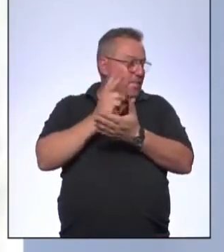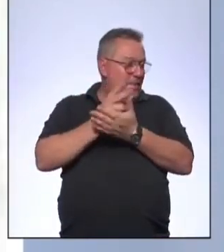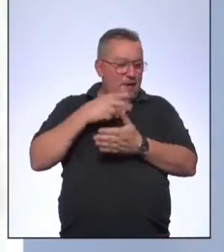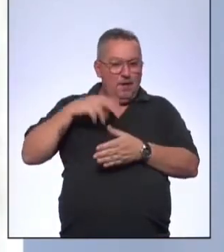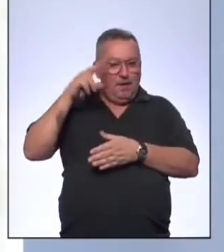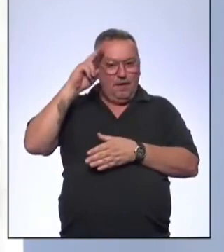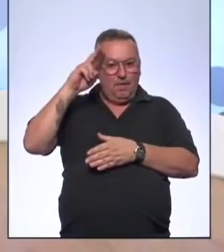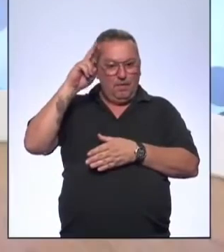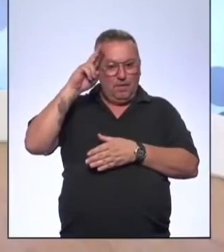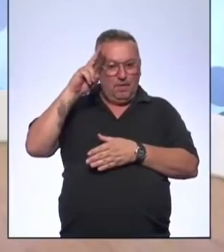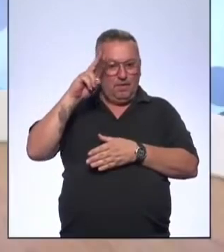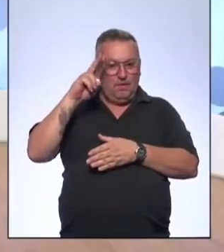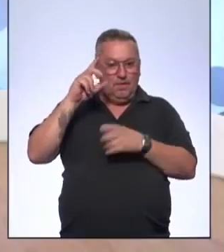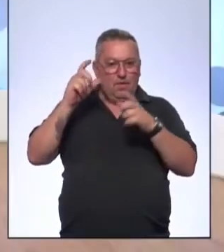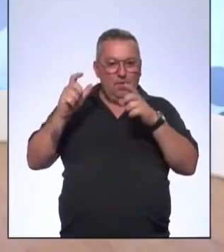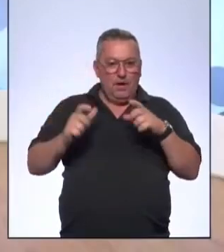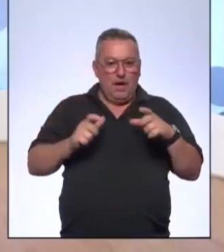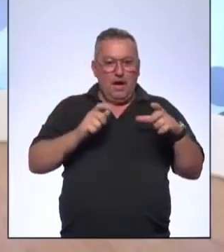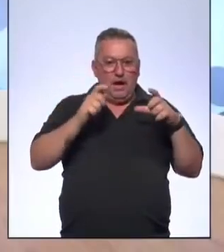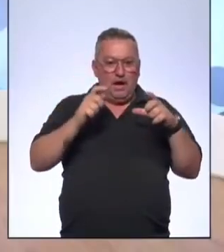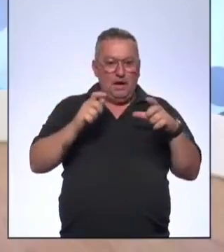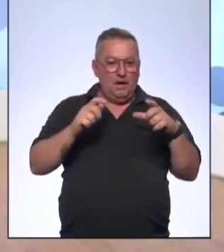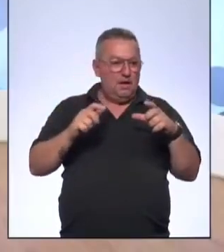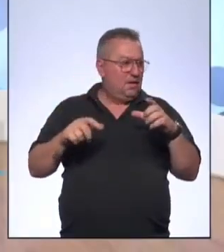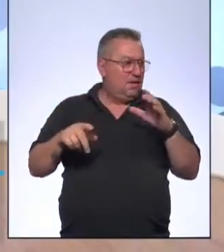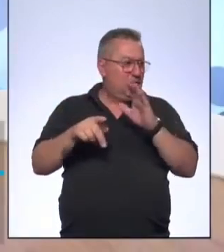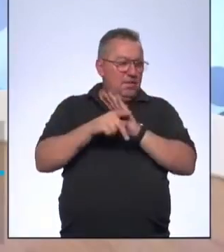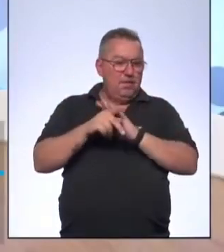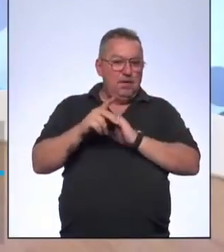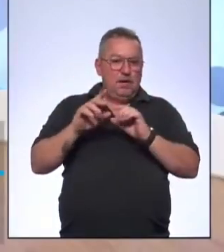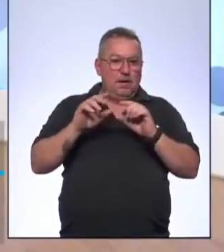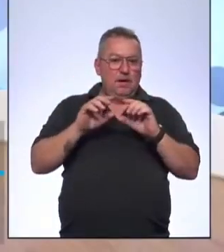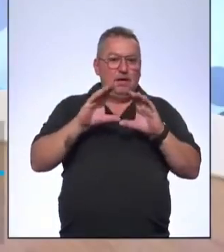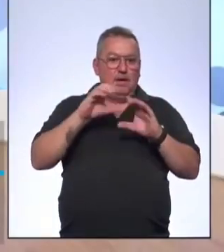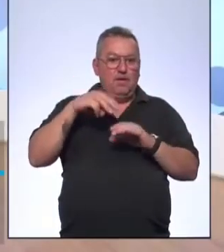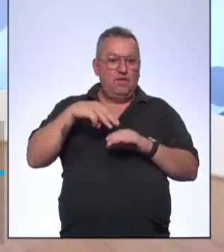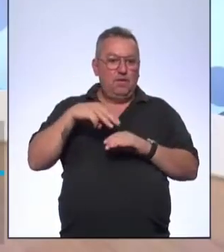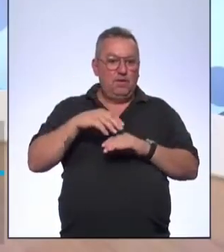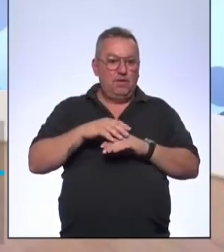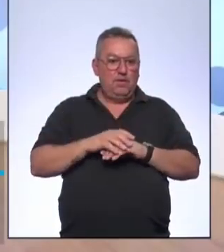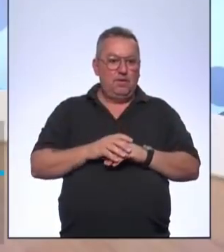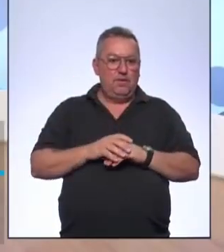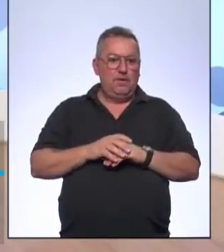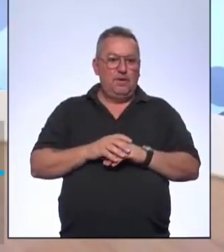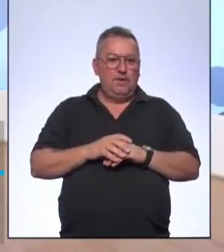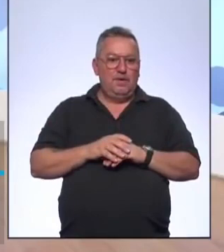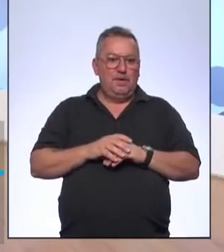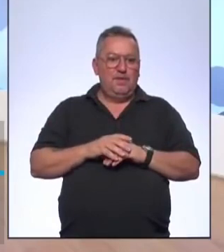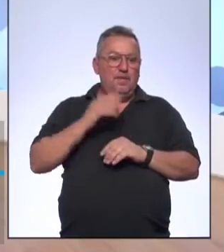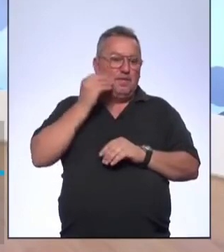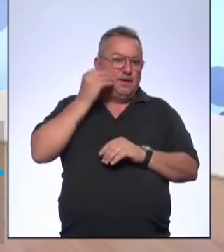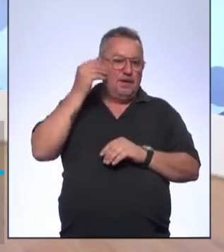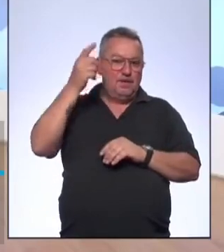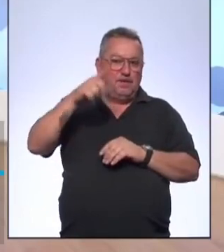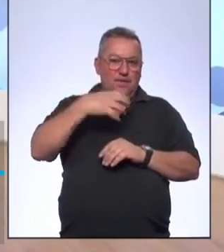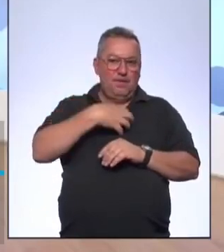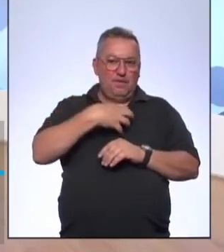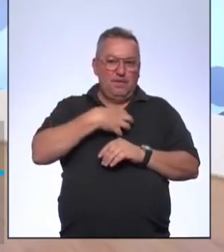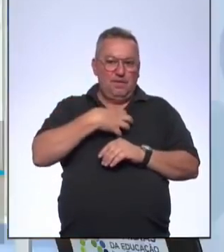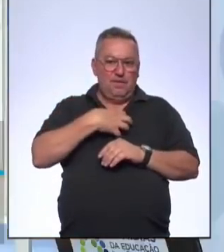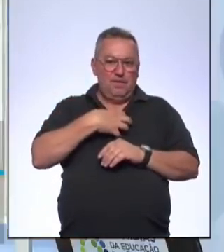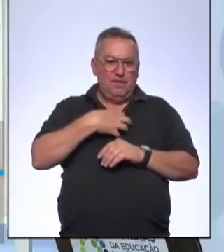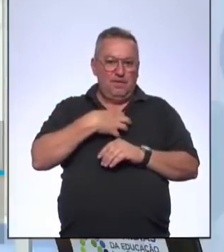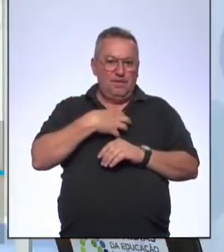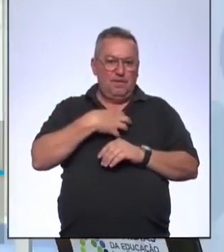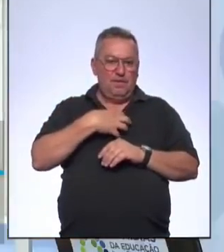Lembrando que, como é área, unidade de medida é centímetro quadrado. Isso mesmo. Vamos tentar de uma outra forma? A outra